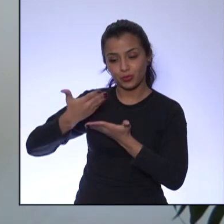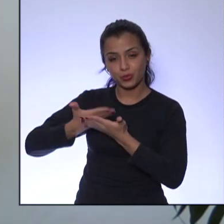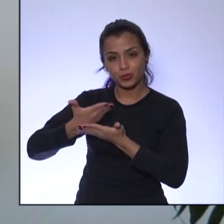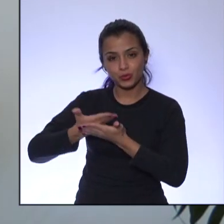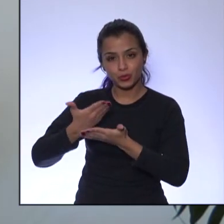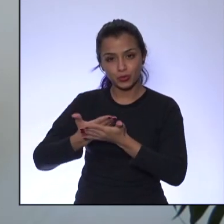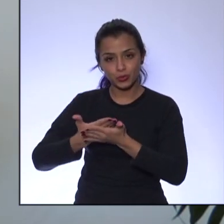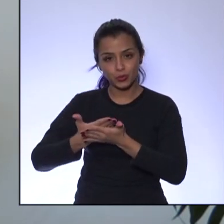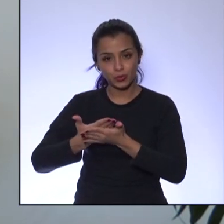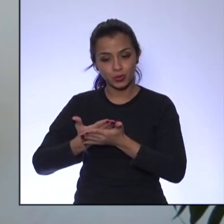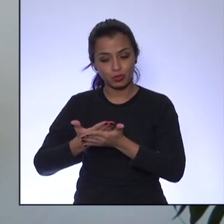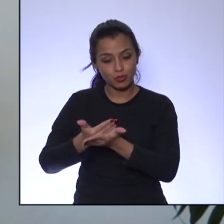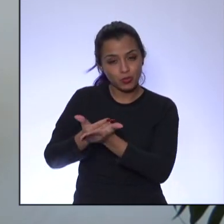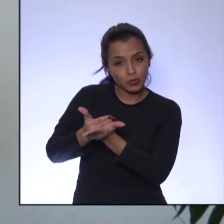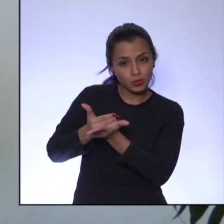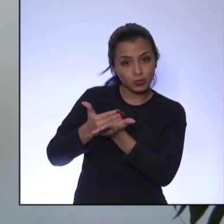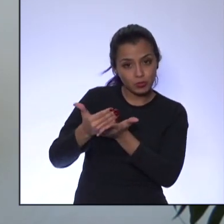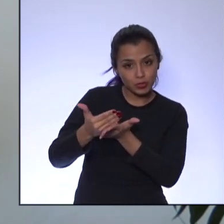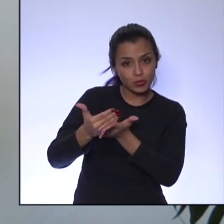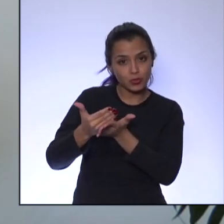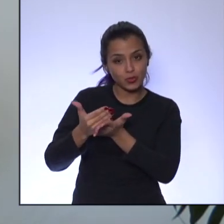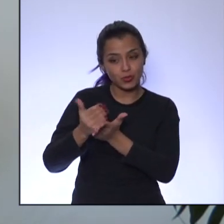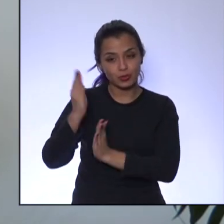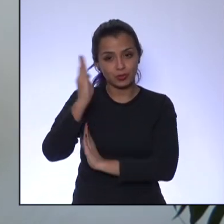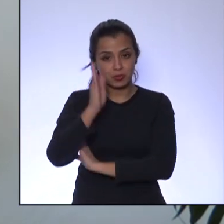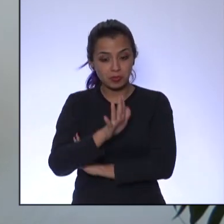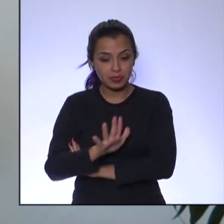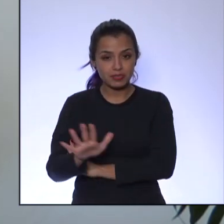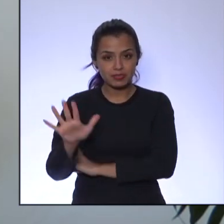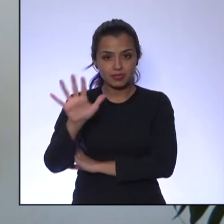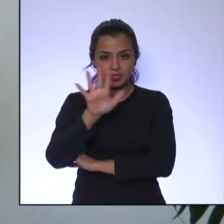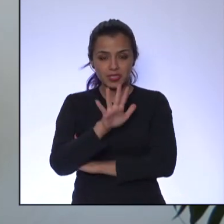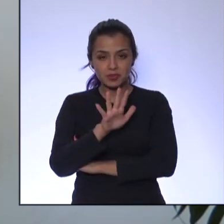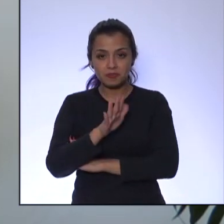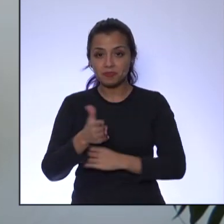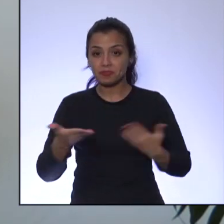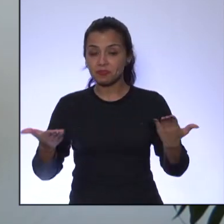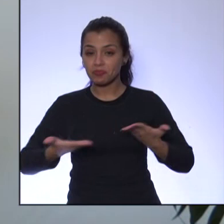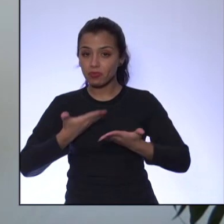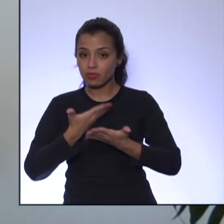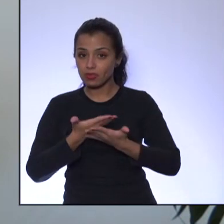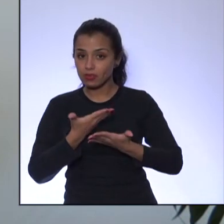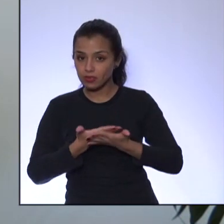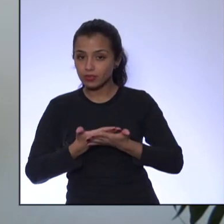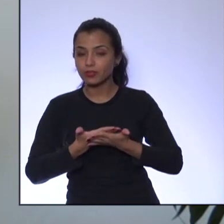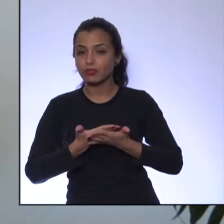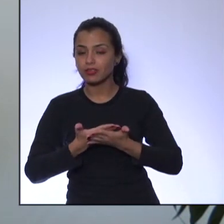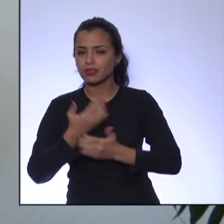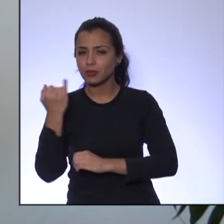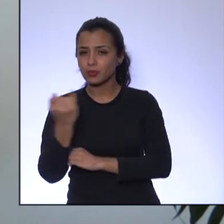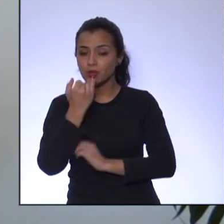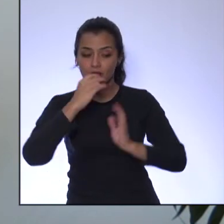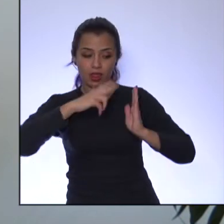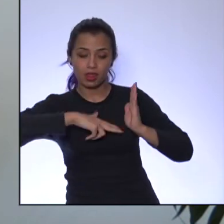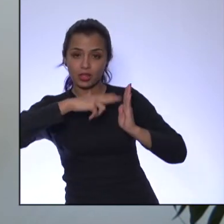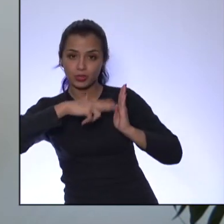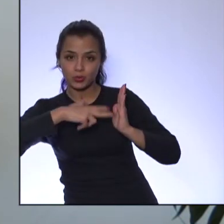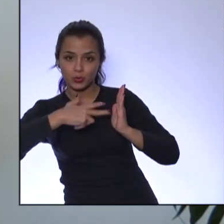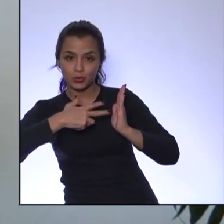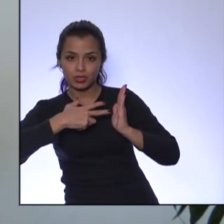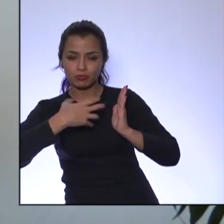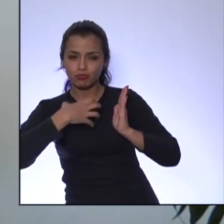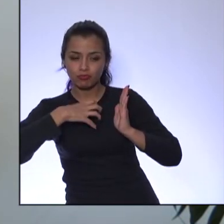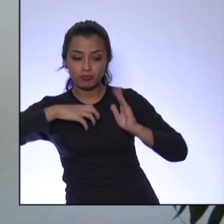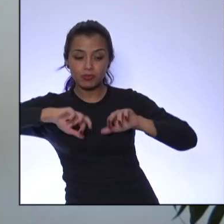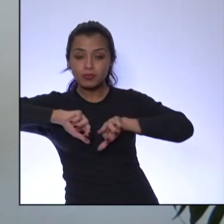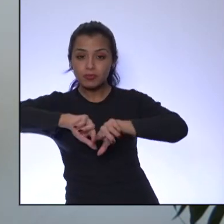do território brasileiro. Nessa aula, destacamos a importância da leitura e interpretação de diferentes mapas